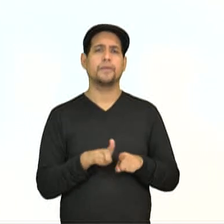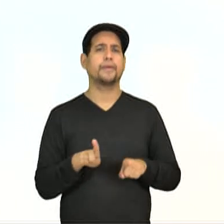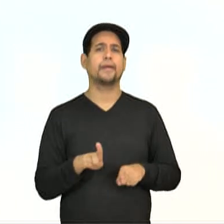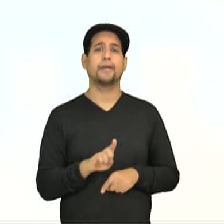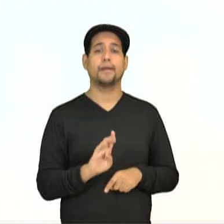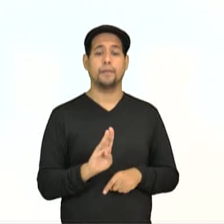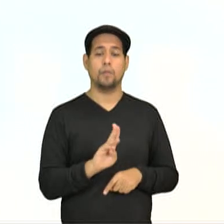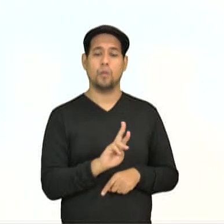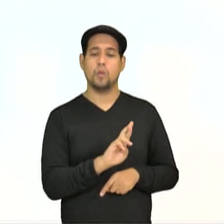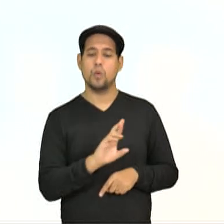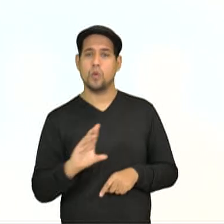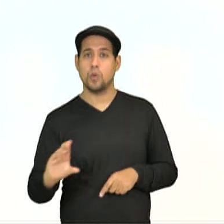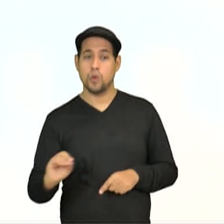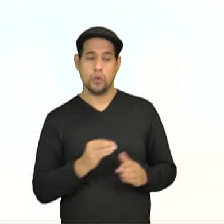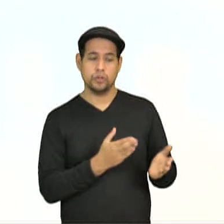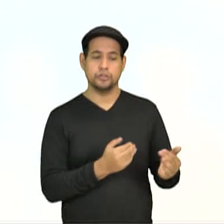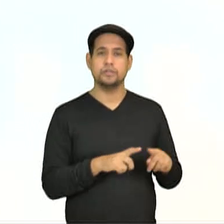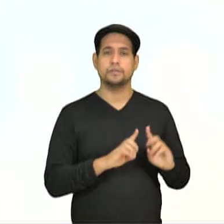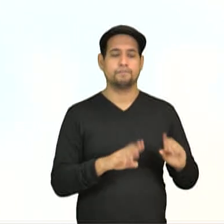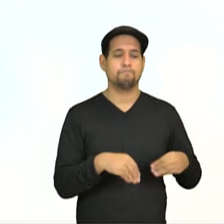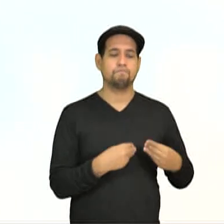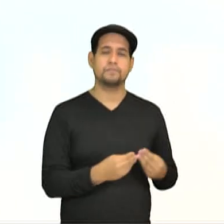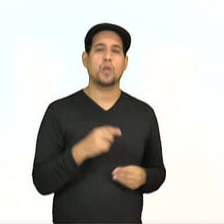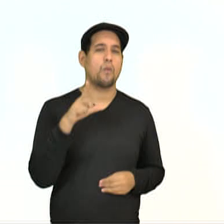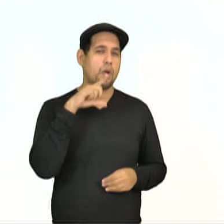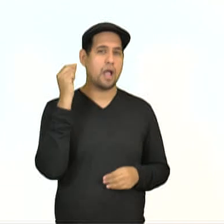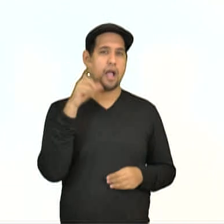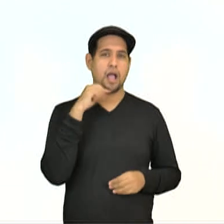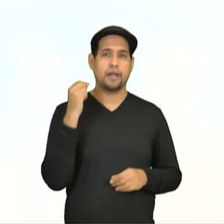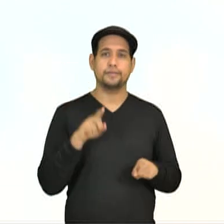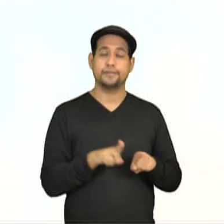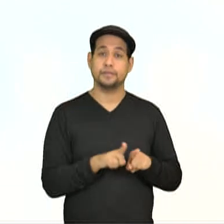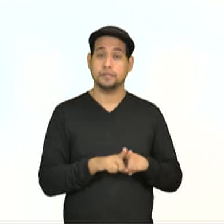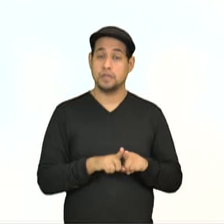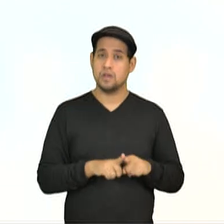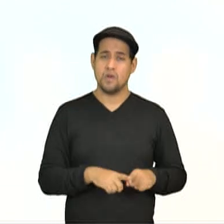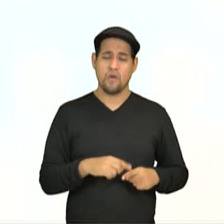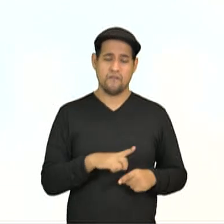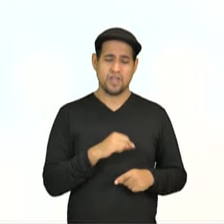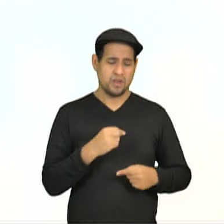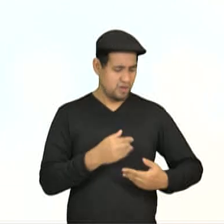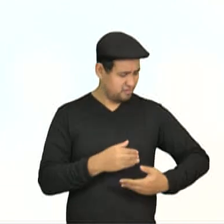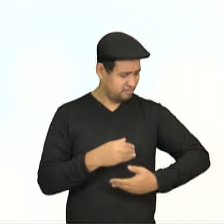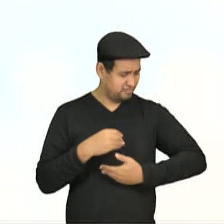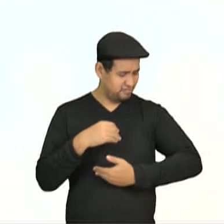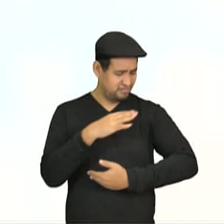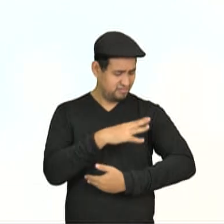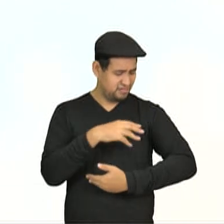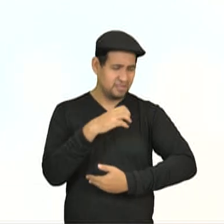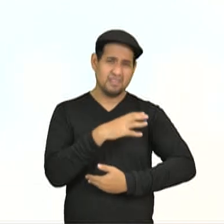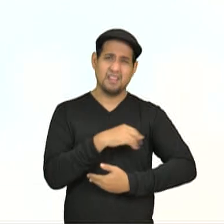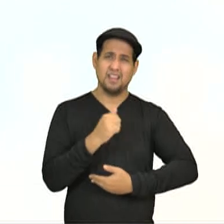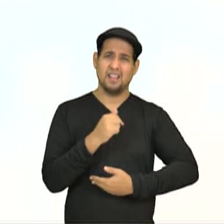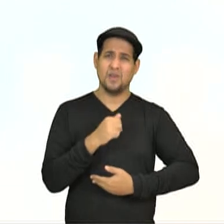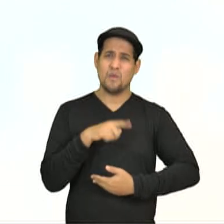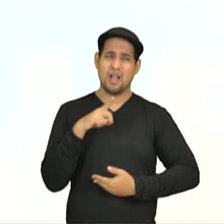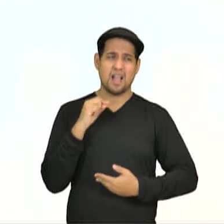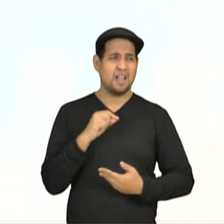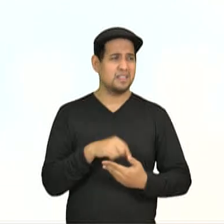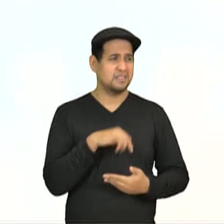burro. E ao mais novo, entregou-lhe um gato. O filho mais novo, com o gato no seu colo,